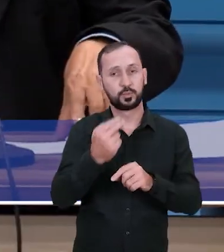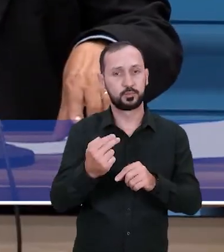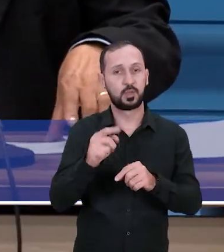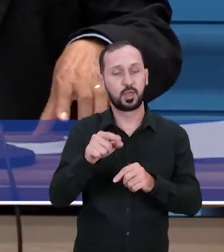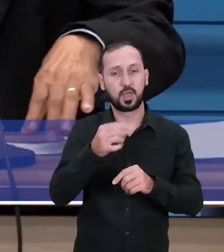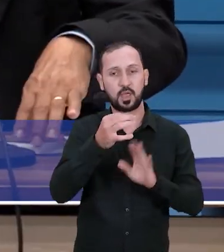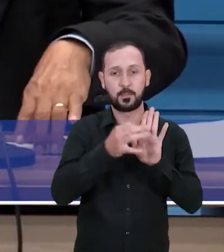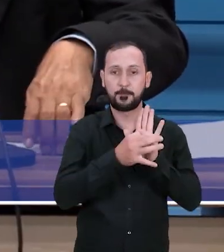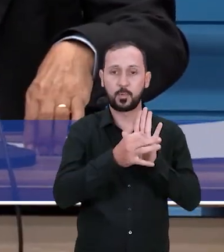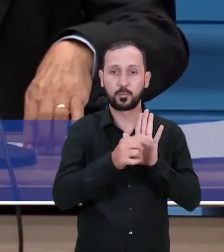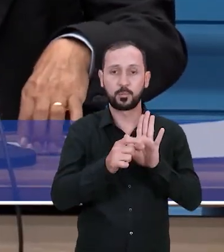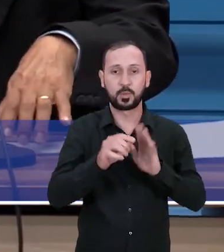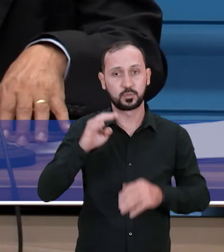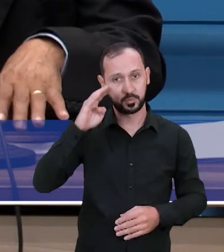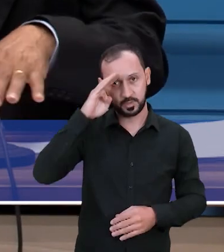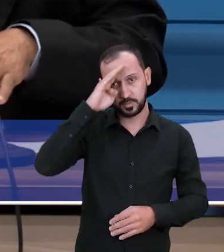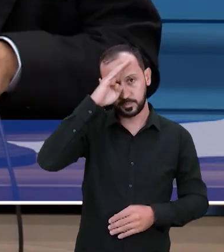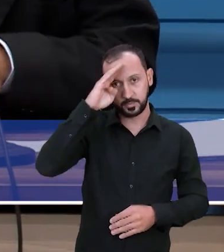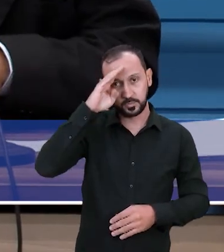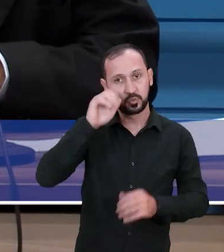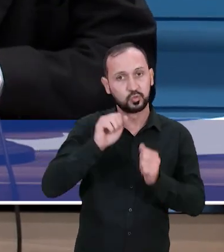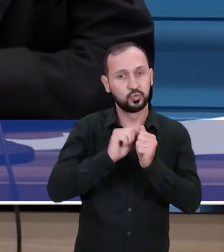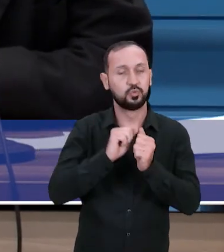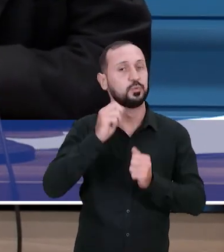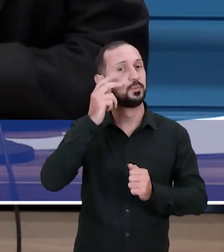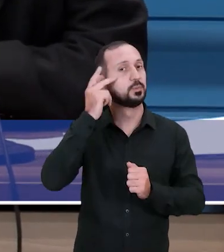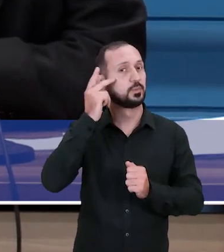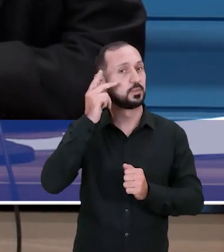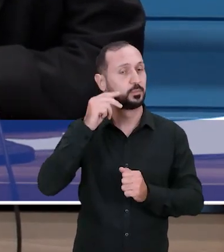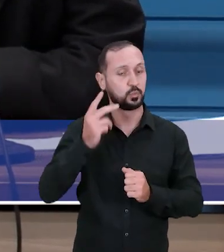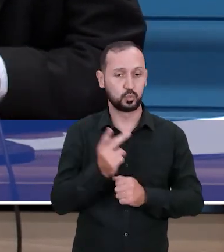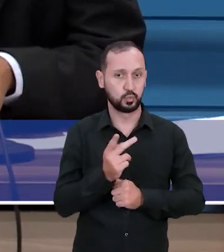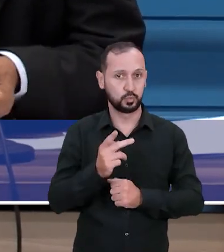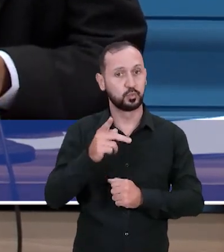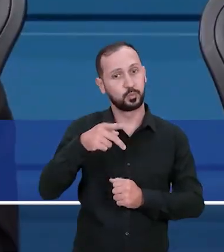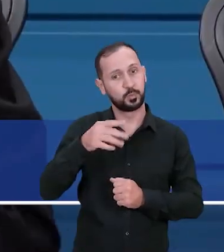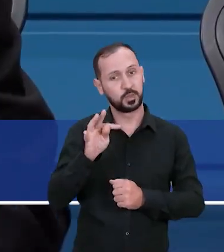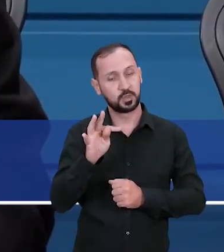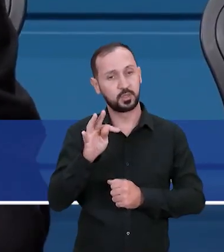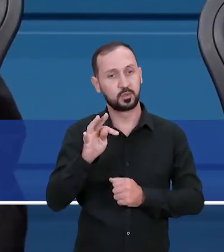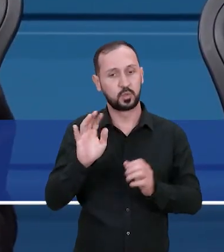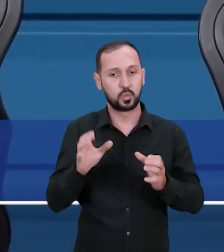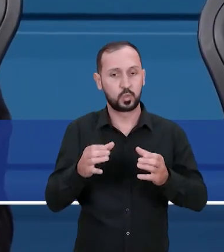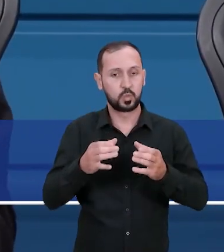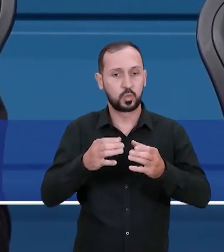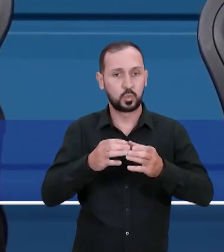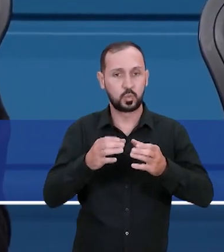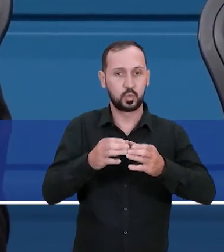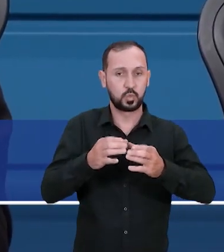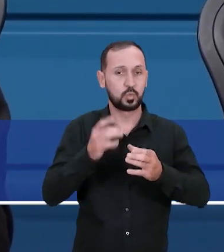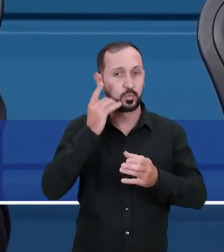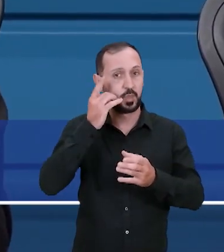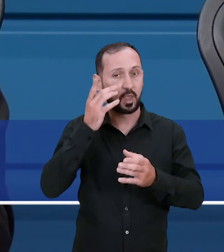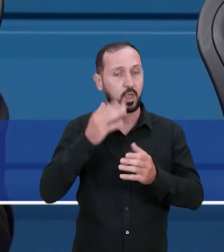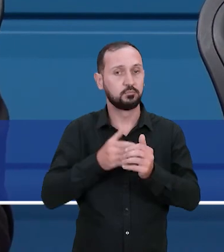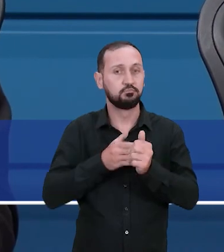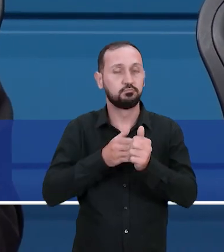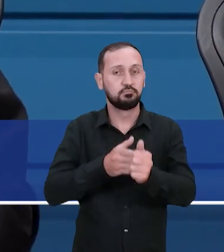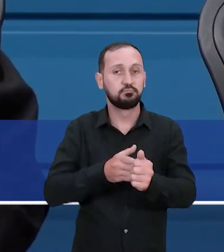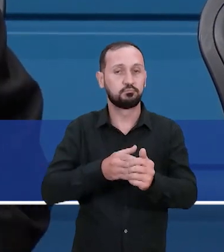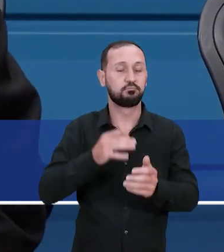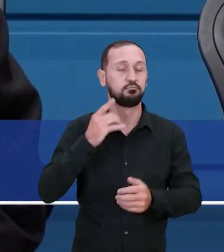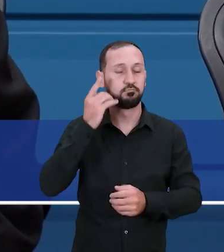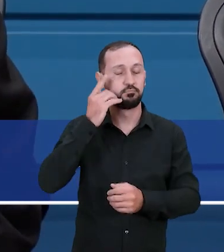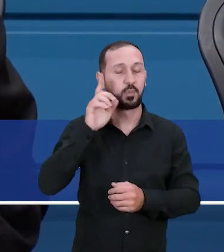uma proposição dos deputados Cabo Almi e Pedro Kemp, do PT. O presidente da Frente Parlamentar, deputado Cabo